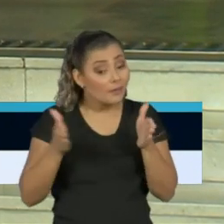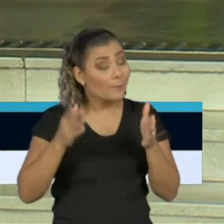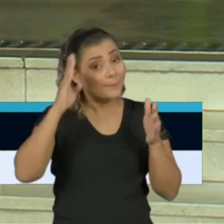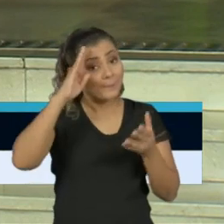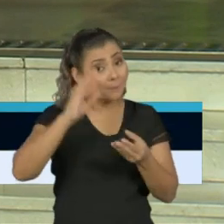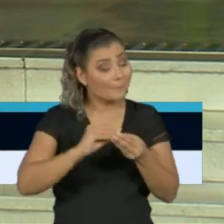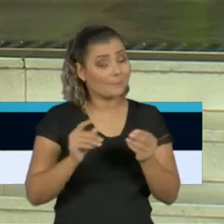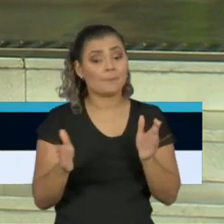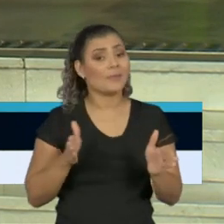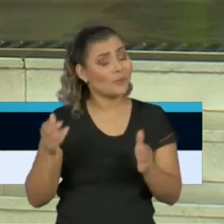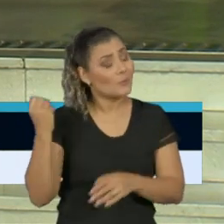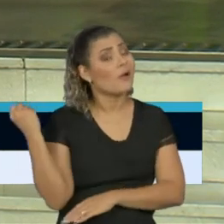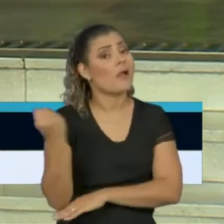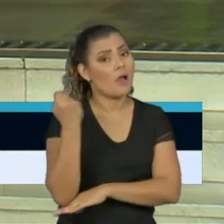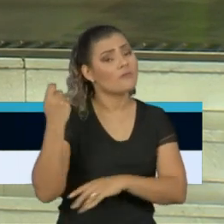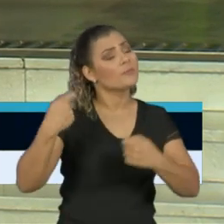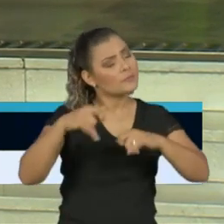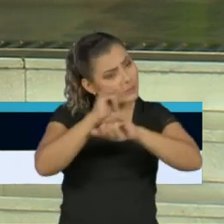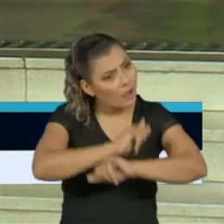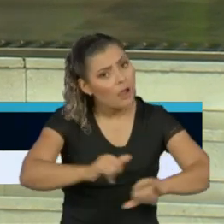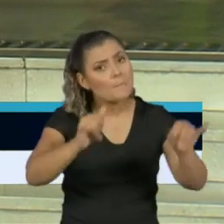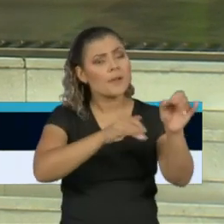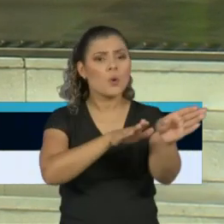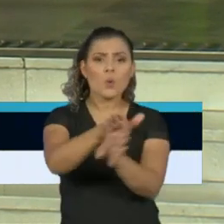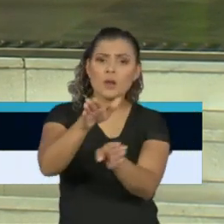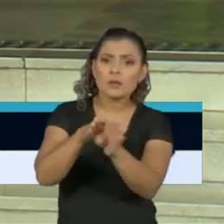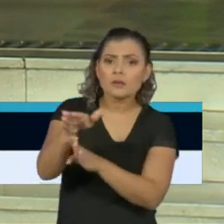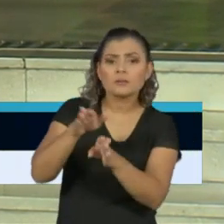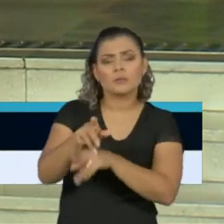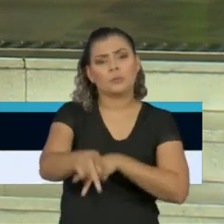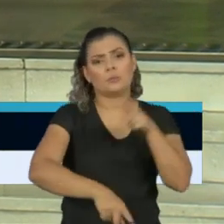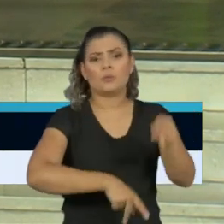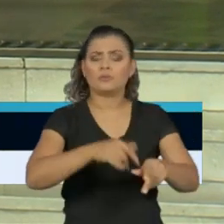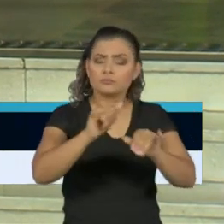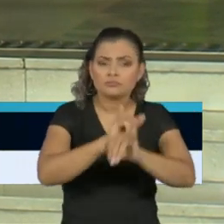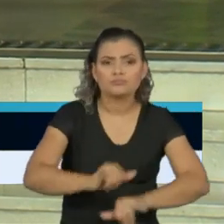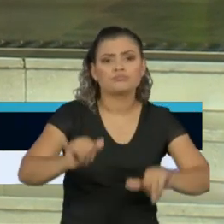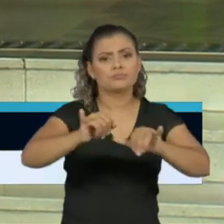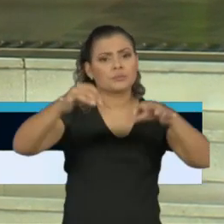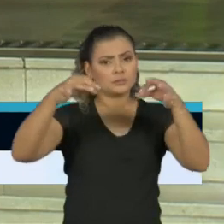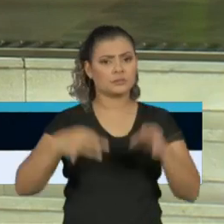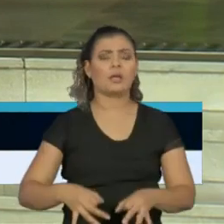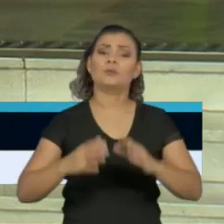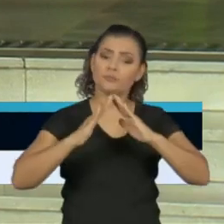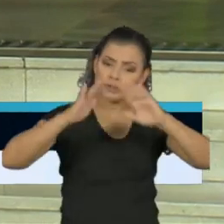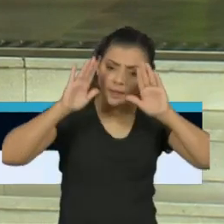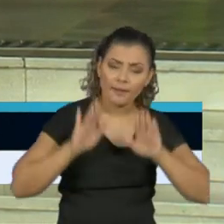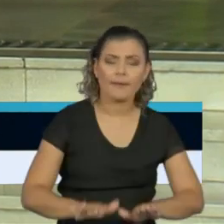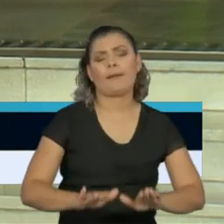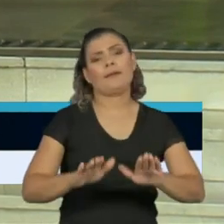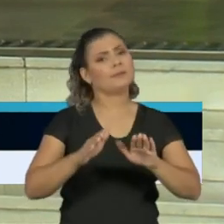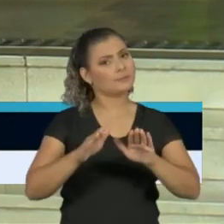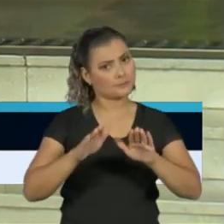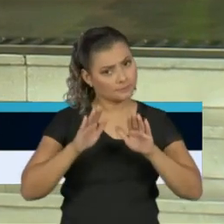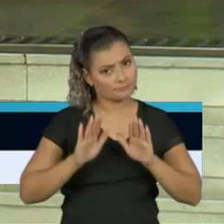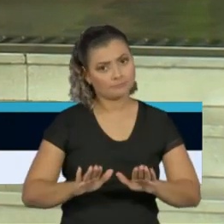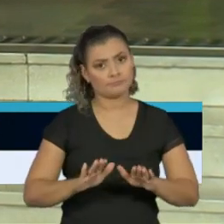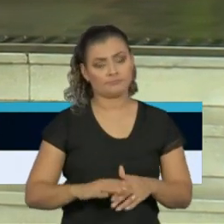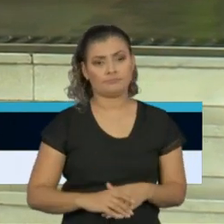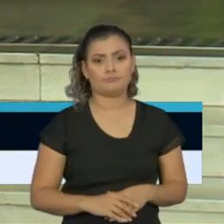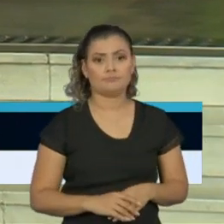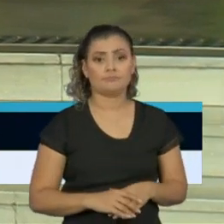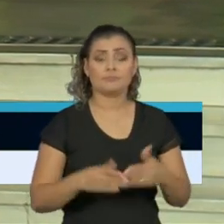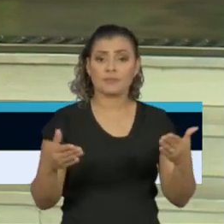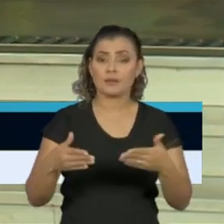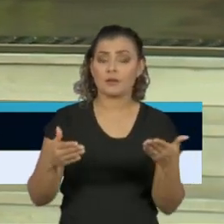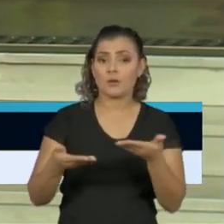fatos e promover campanhas orientando corretamente a população a permanecerem nas suas casas. E